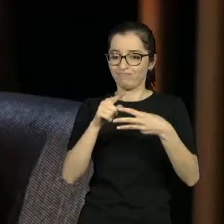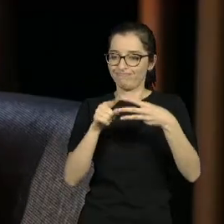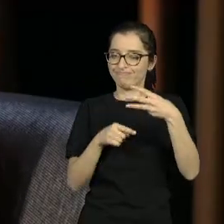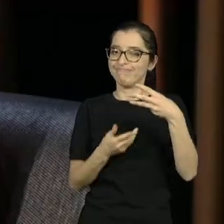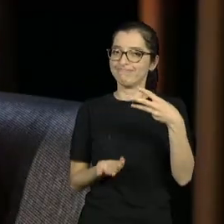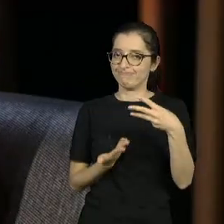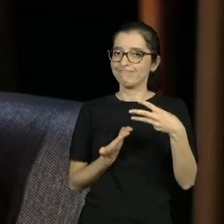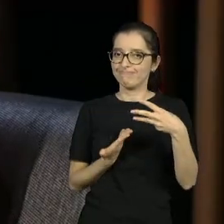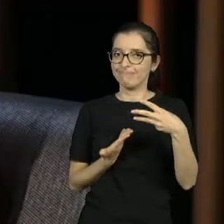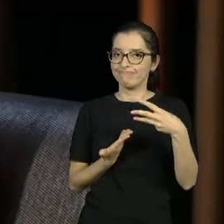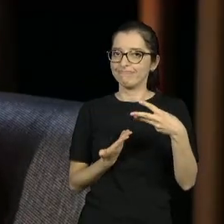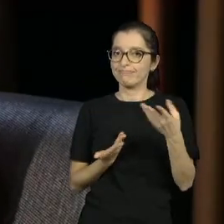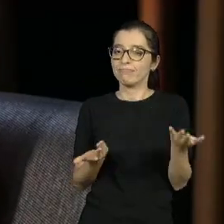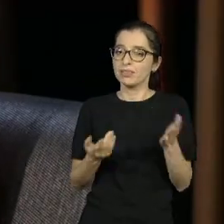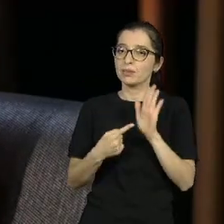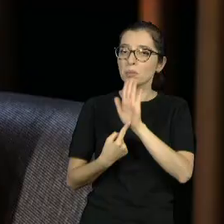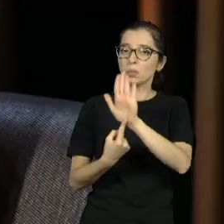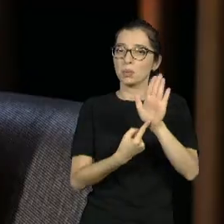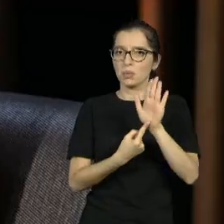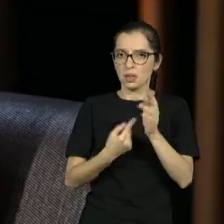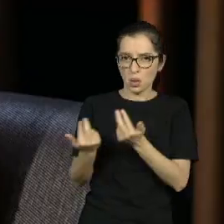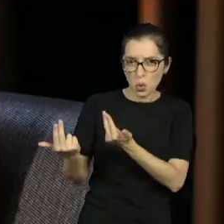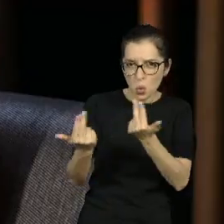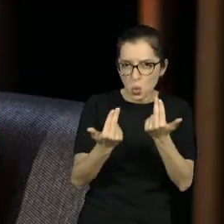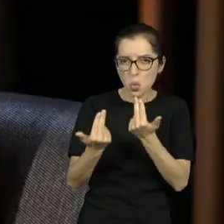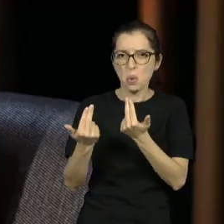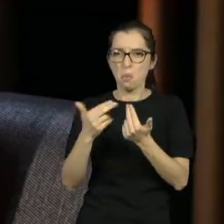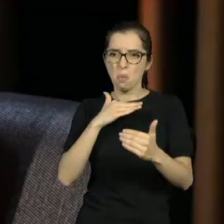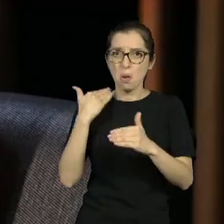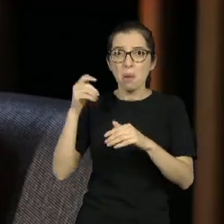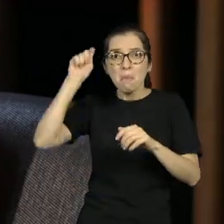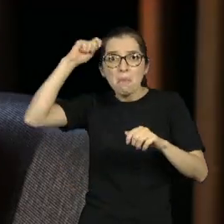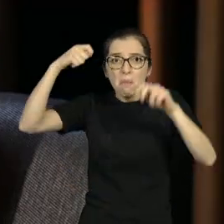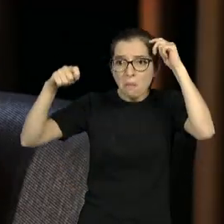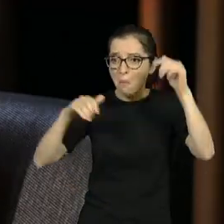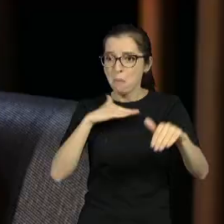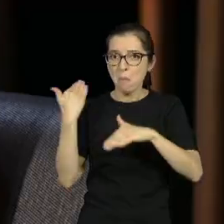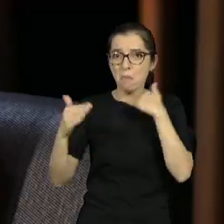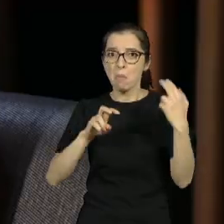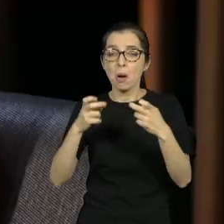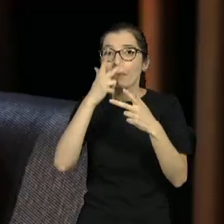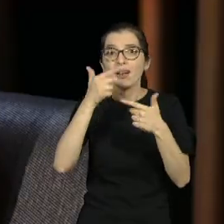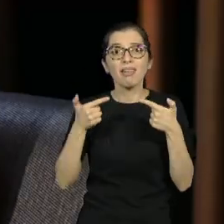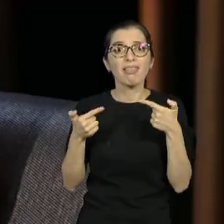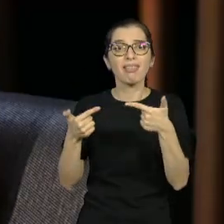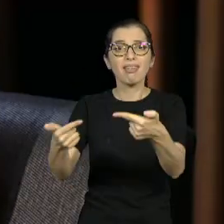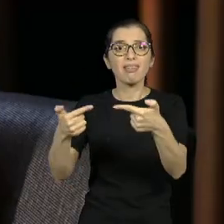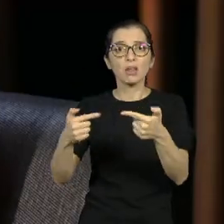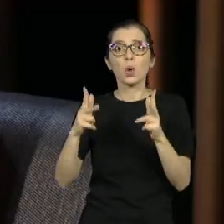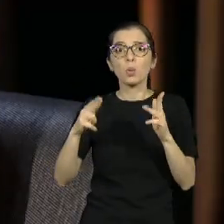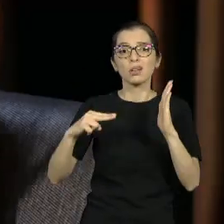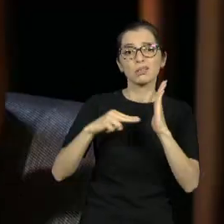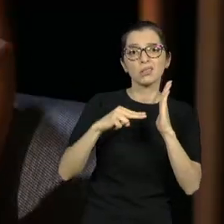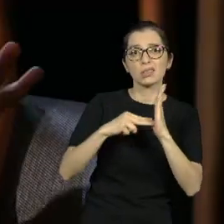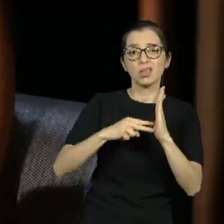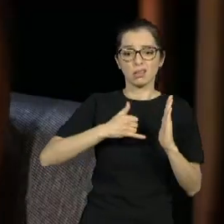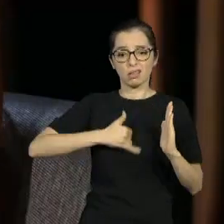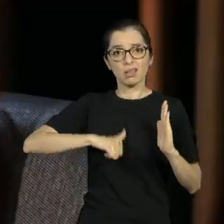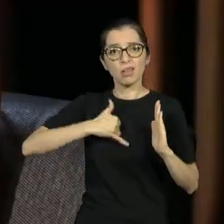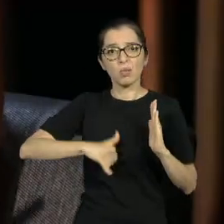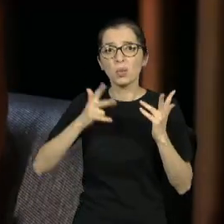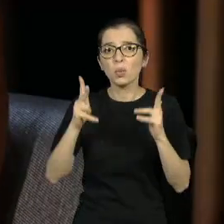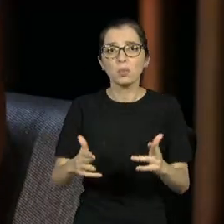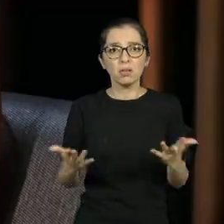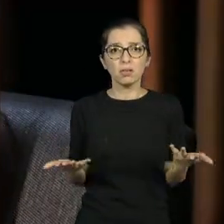uma geração de jovens negros nas nossas periferias os números são de guerra civil guerra civil da Síria do Iraque do iene Ah e não